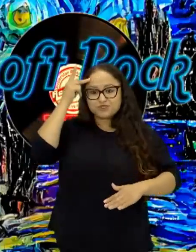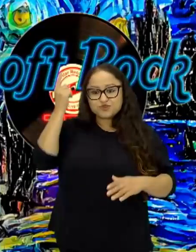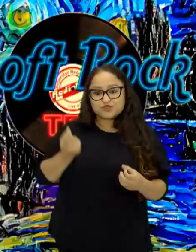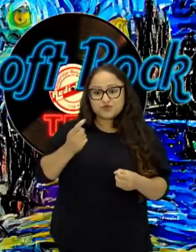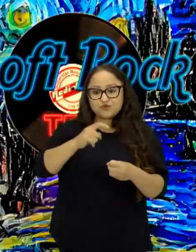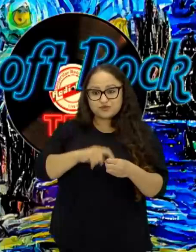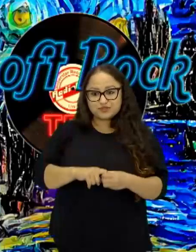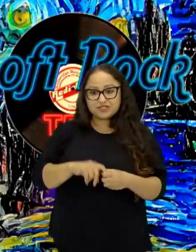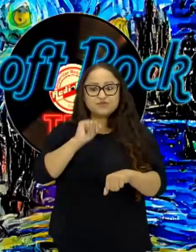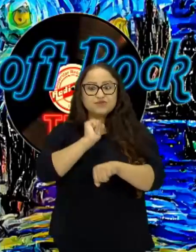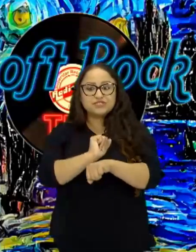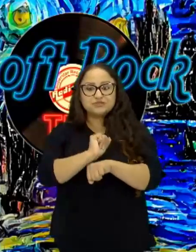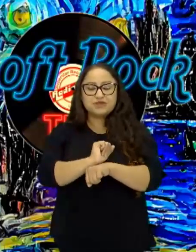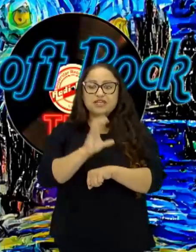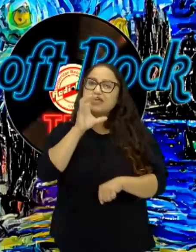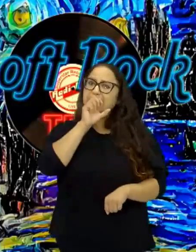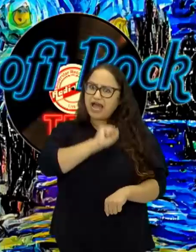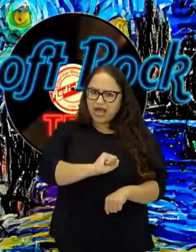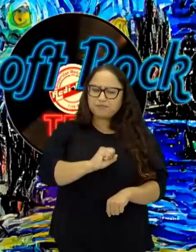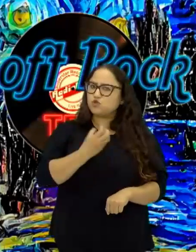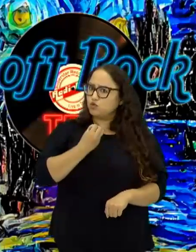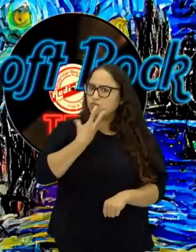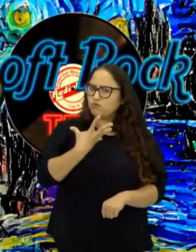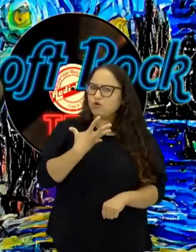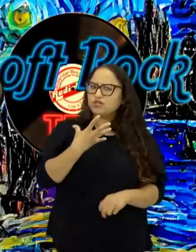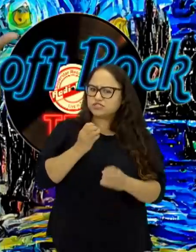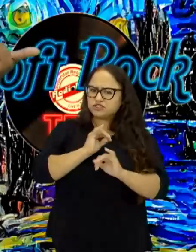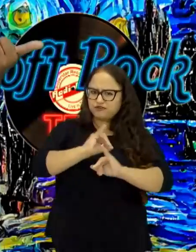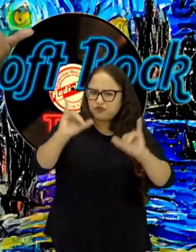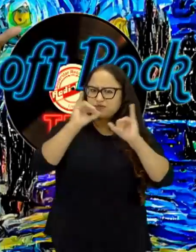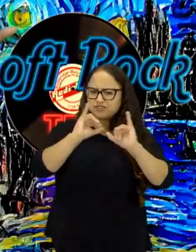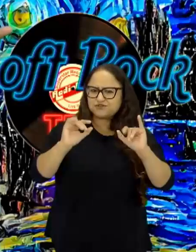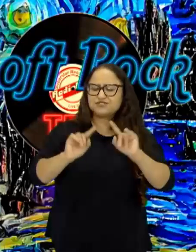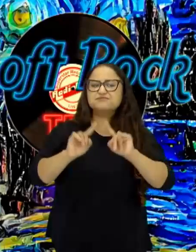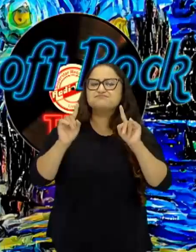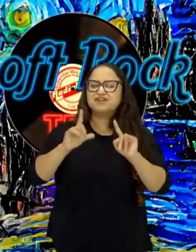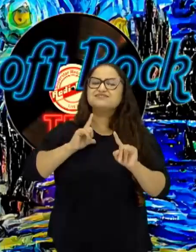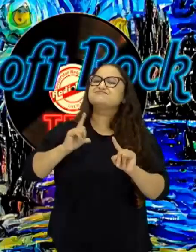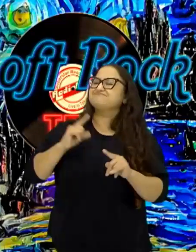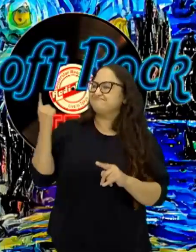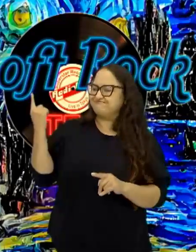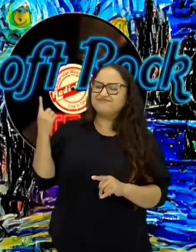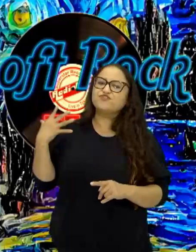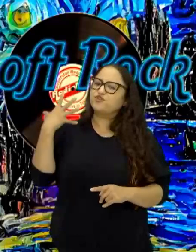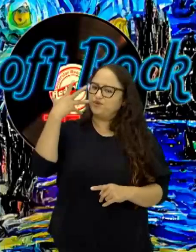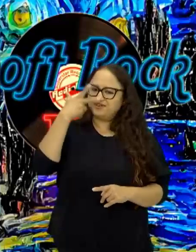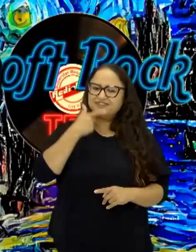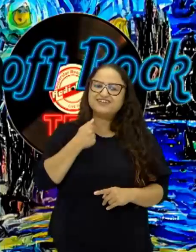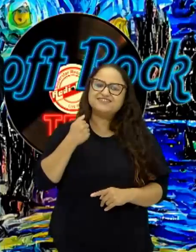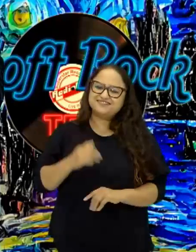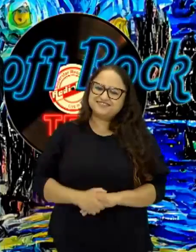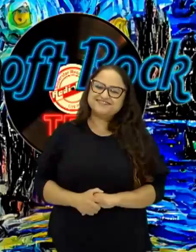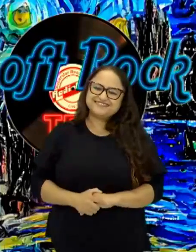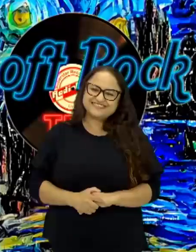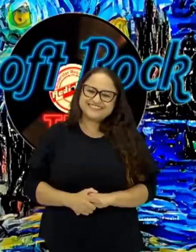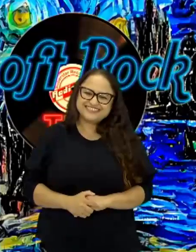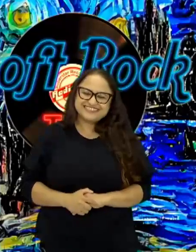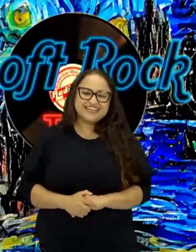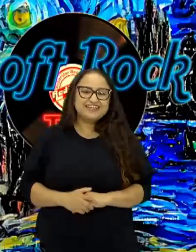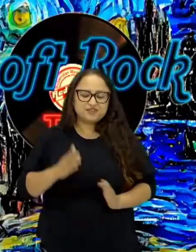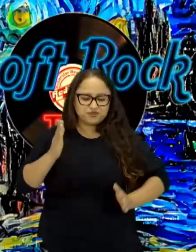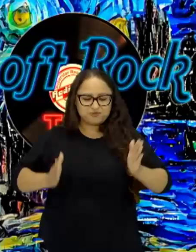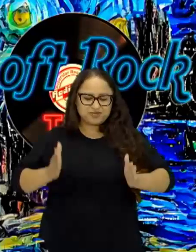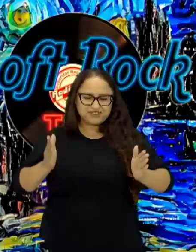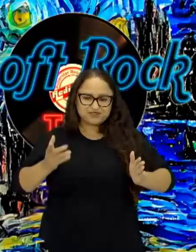que logo, logo a gente tenha boas notícias. Mas realmente fazia todo sentido ela fazer essa paródia na época, porque a gente estava numa